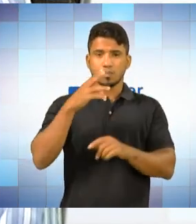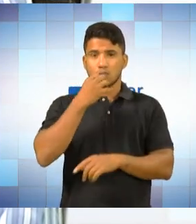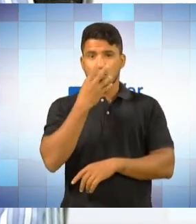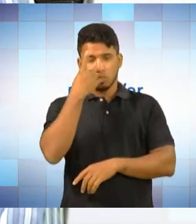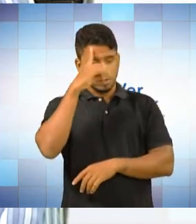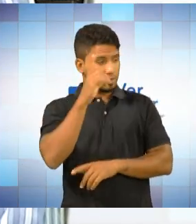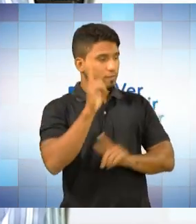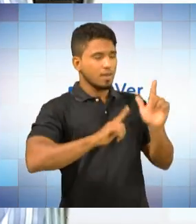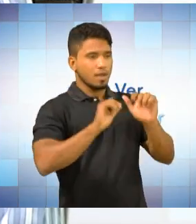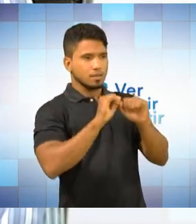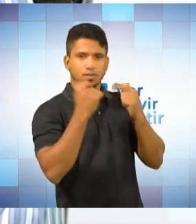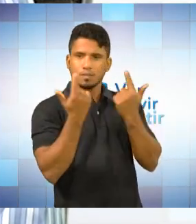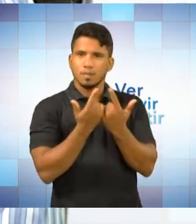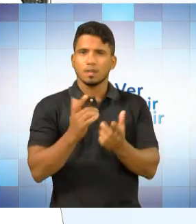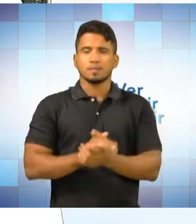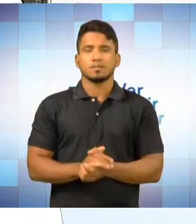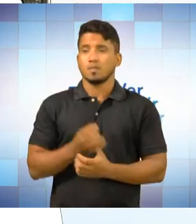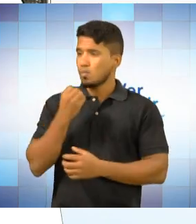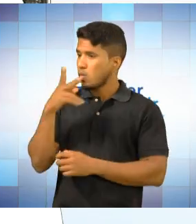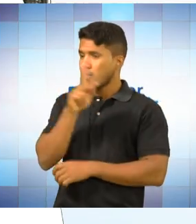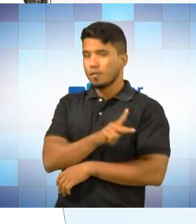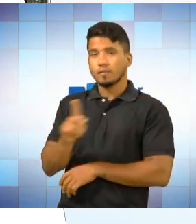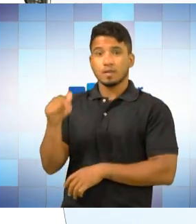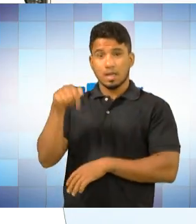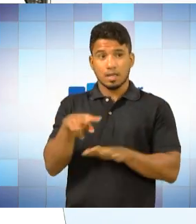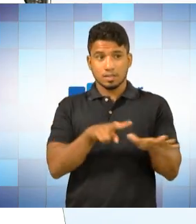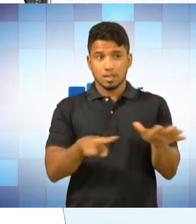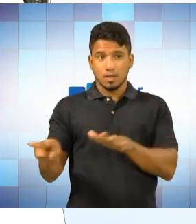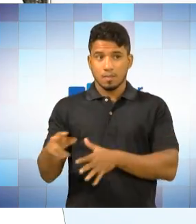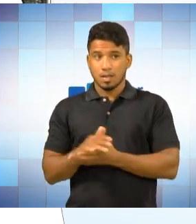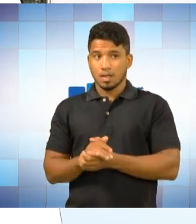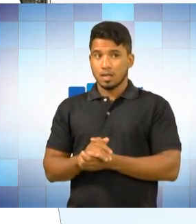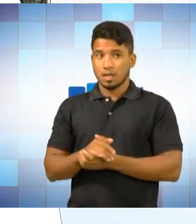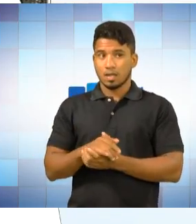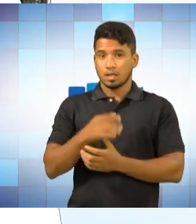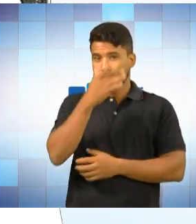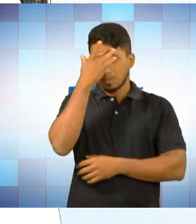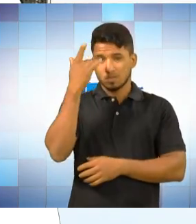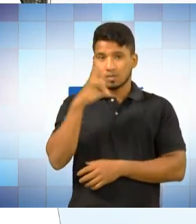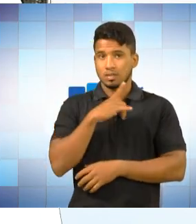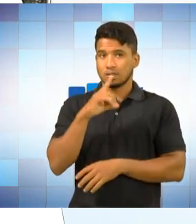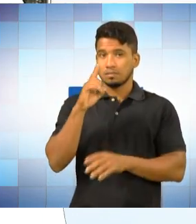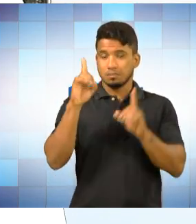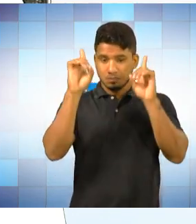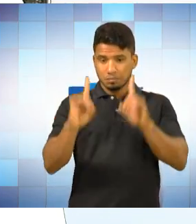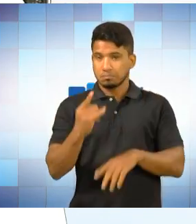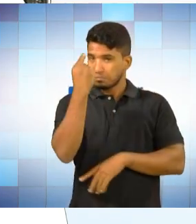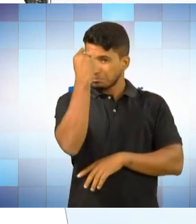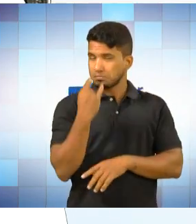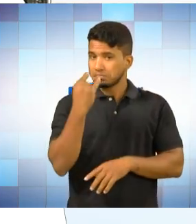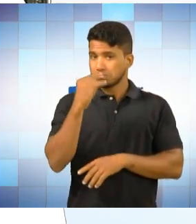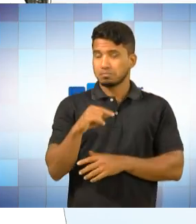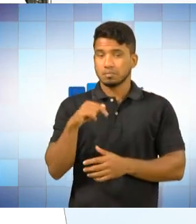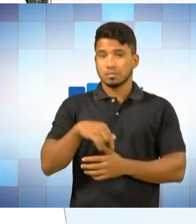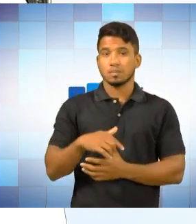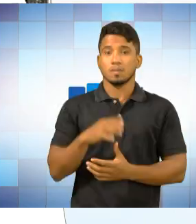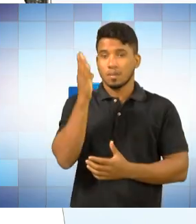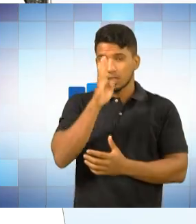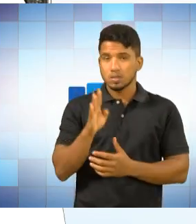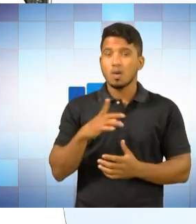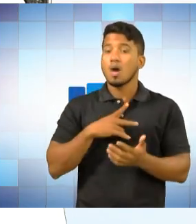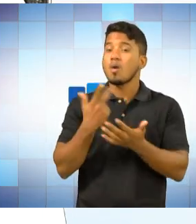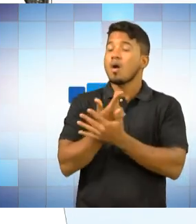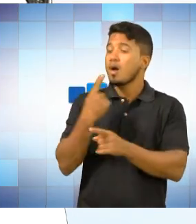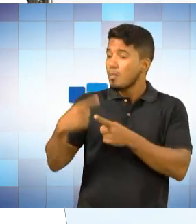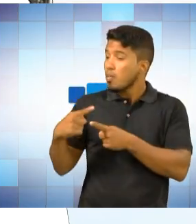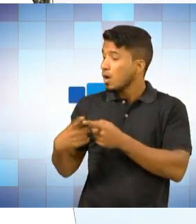TV Assembleia. Bom, professor, essa Semana Nacional da Pessoa com Deficiência Visual, ela acontece